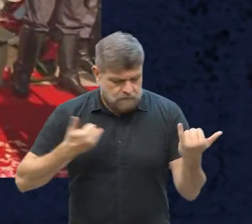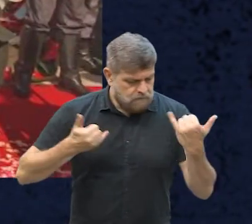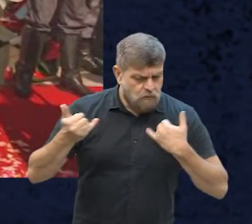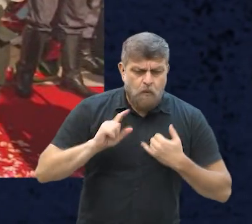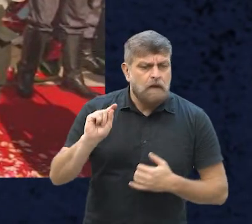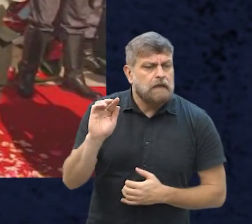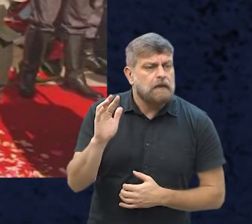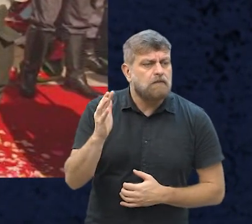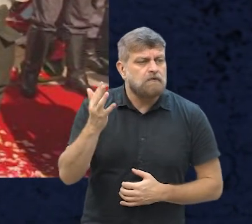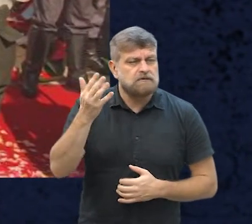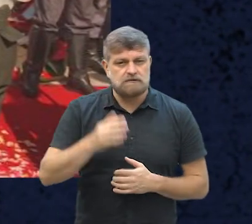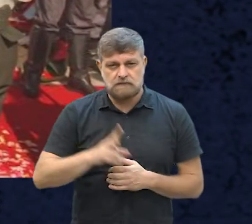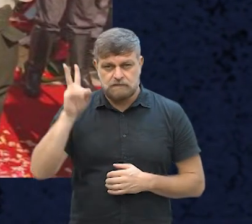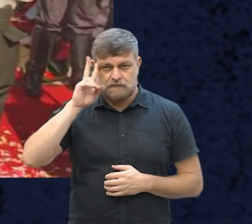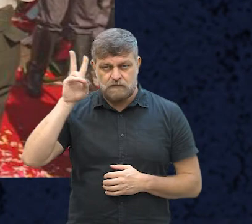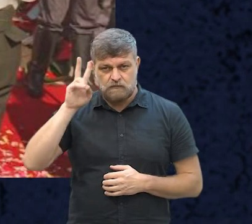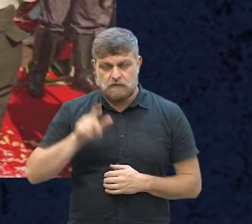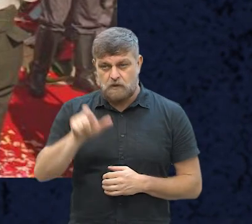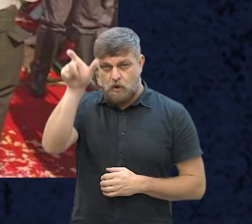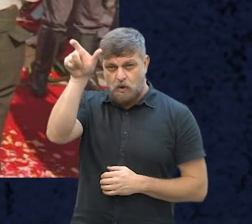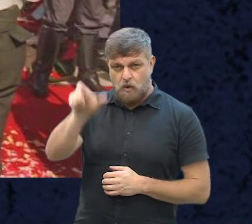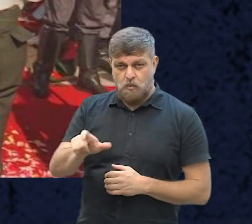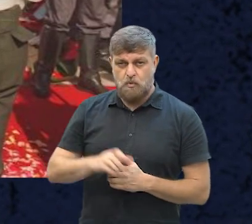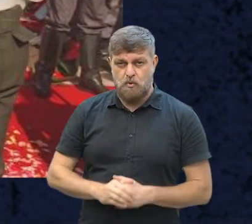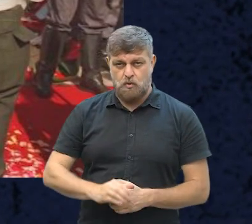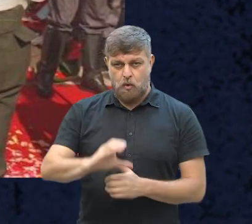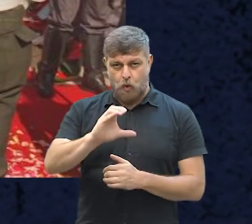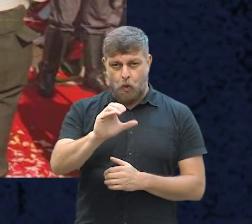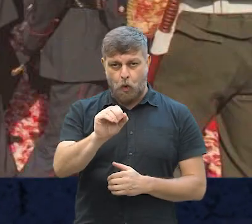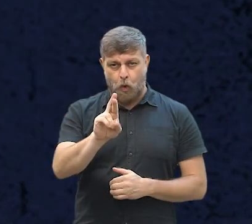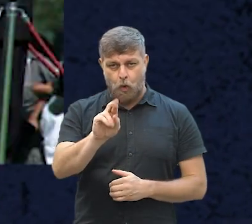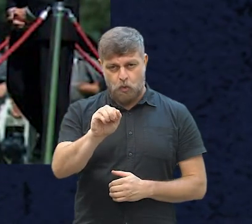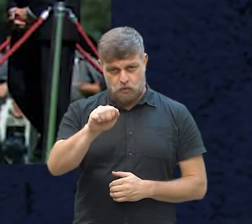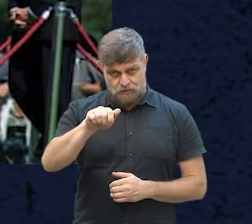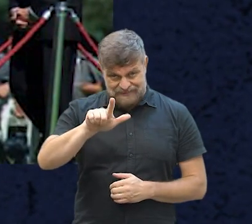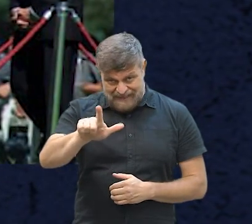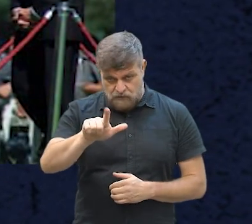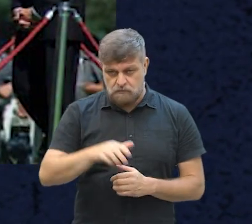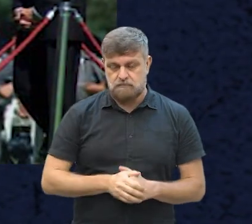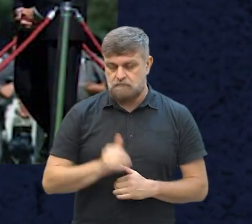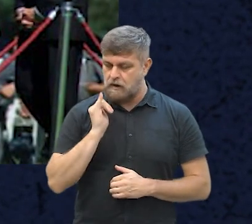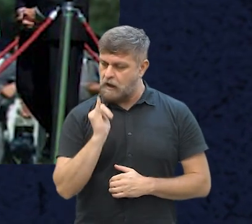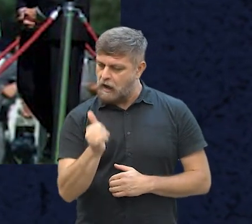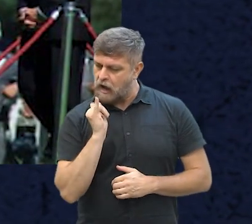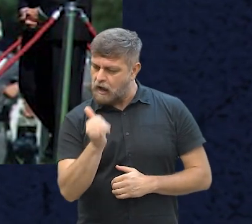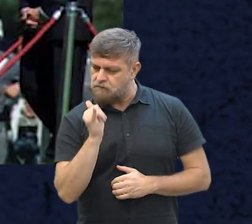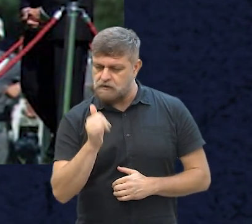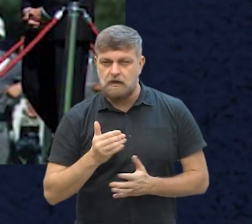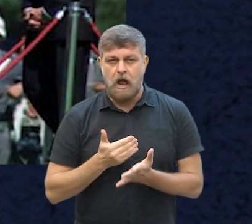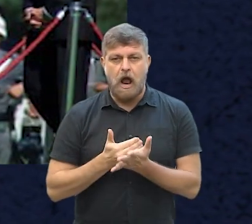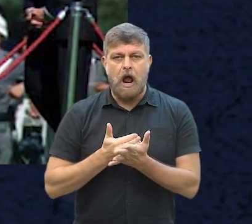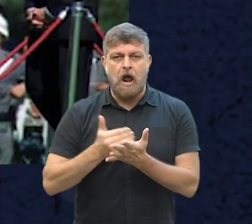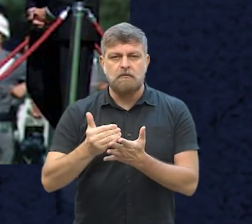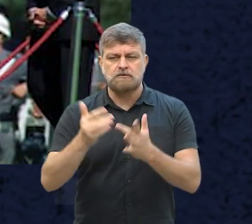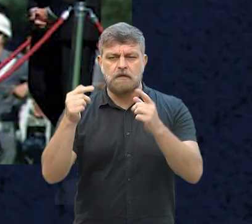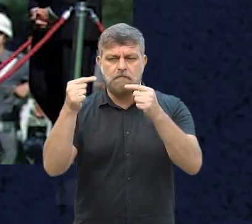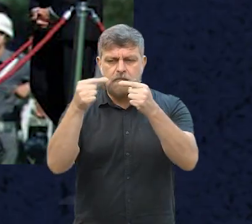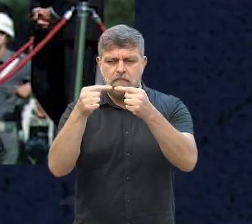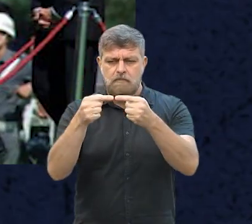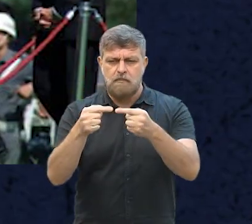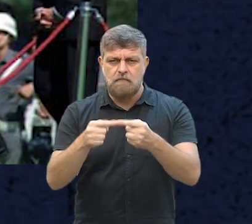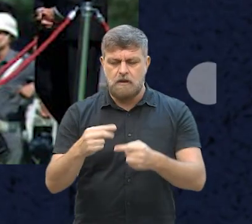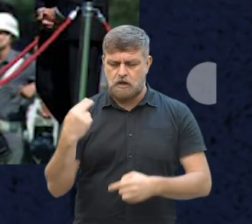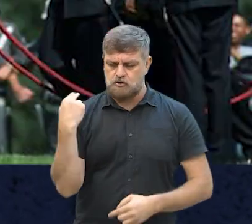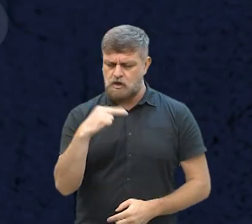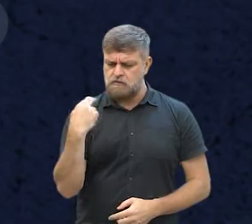mundo falando, né, o que ia acontecer. Eu lembro do capitão Arruda na época, hoje coronel Arruda, comentar sobre o assunto e ele começar a relacionar